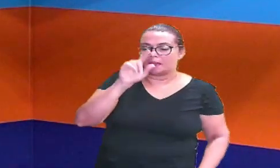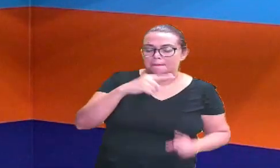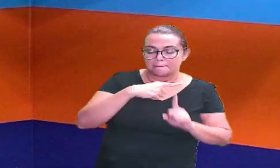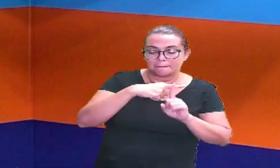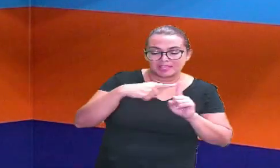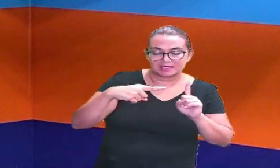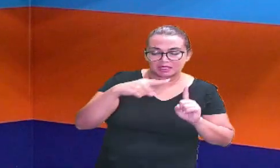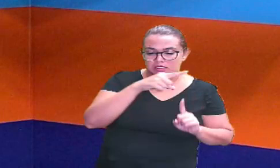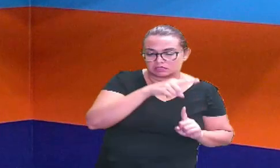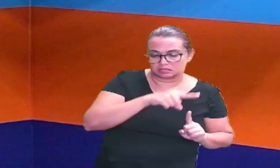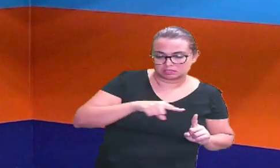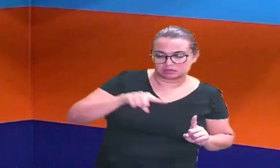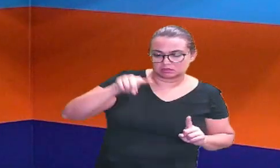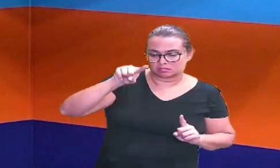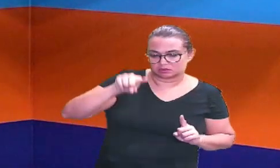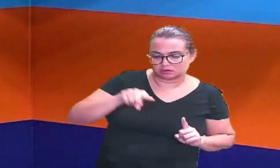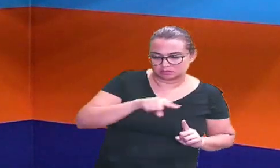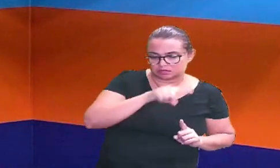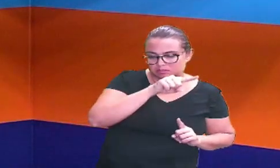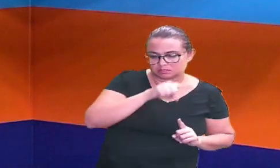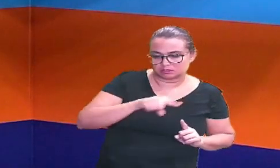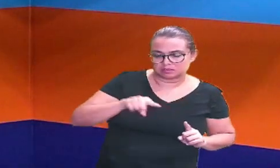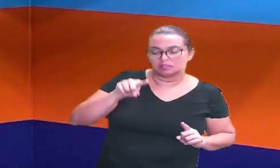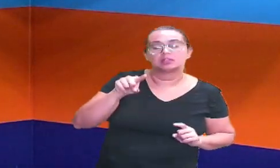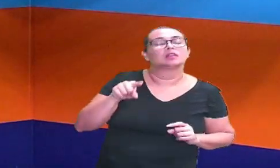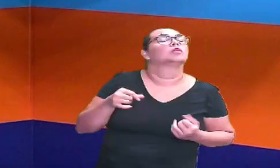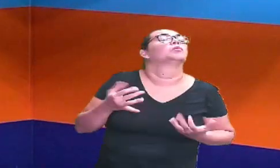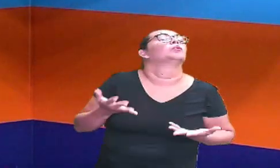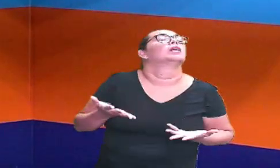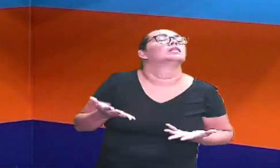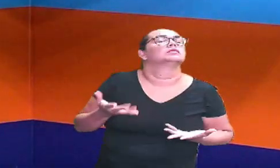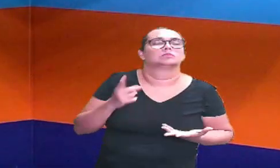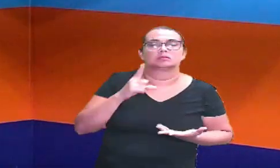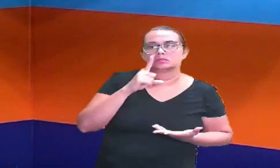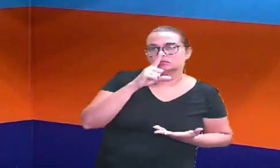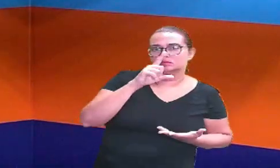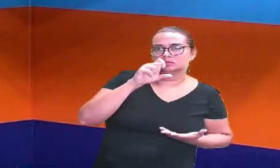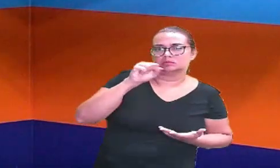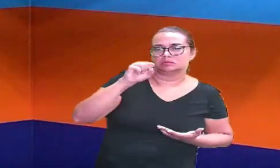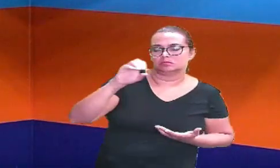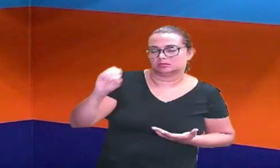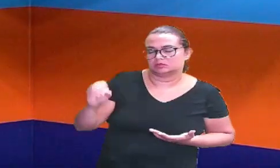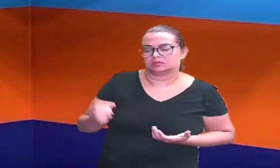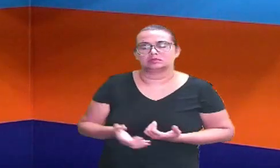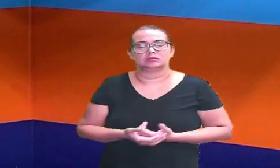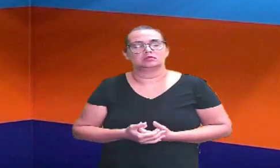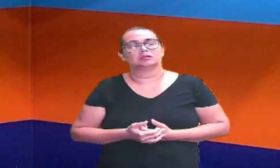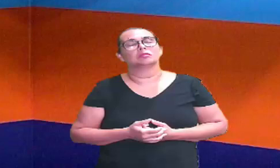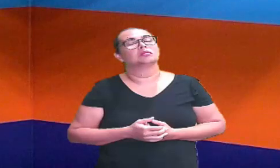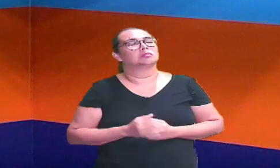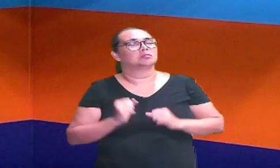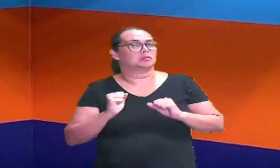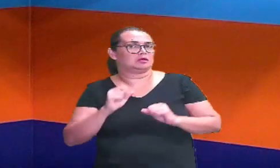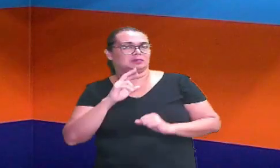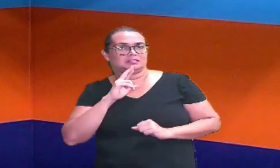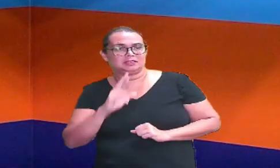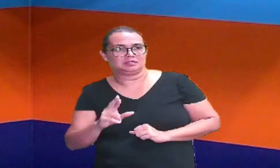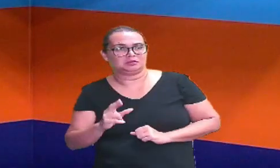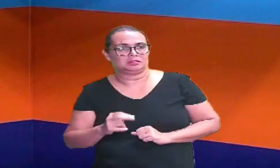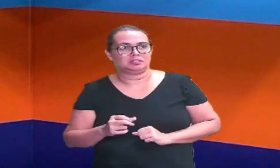Olha! Então, podemos trabalhar mesmo sem ter cálculos, mesmo sem ter números. Vamos lá, vamos